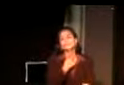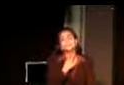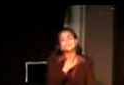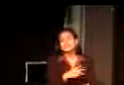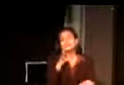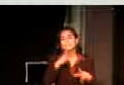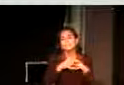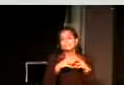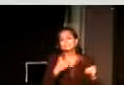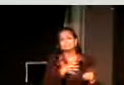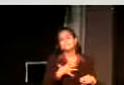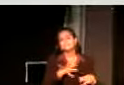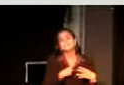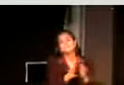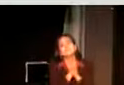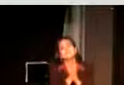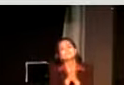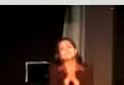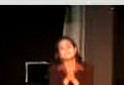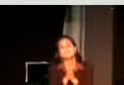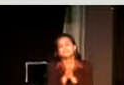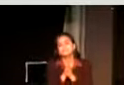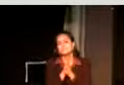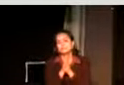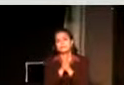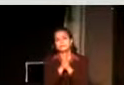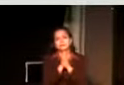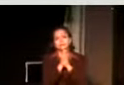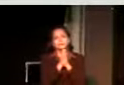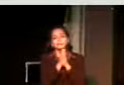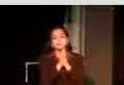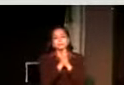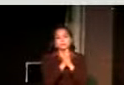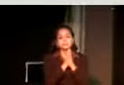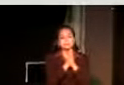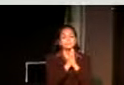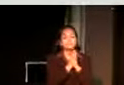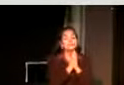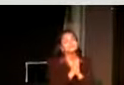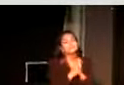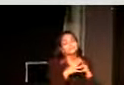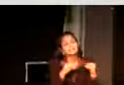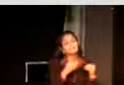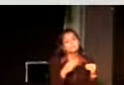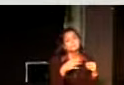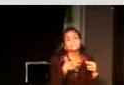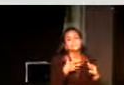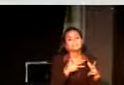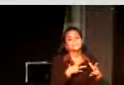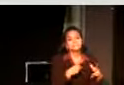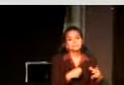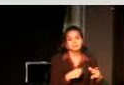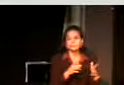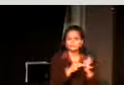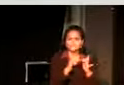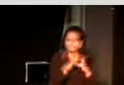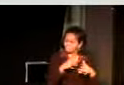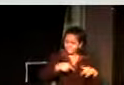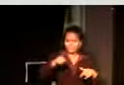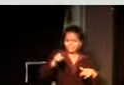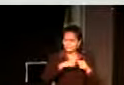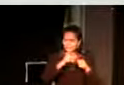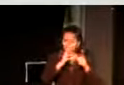identificar traz o garoto ah nem precisa tá curado em meu nome mesmo né E aí chegamos ao